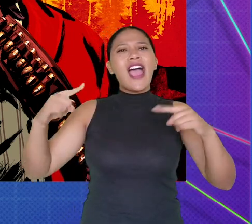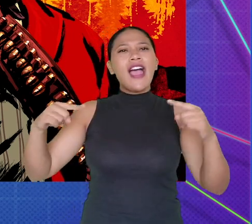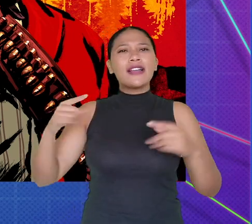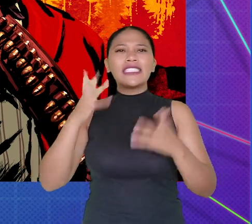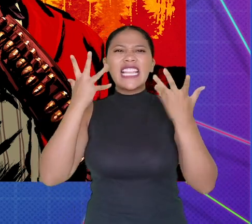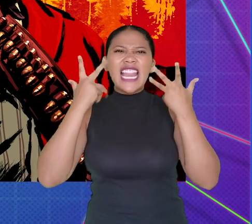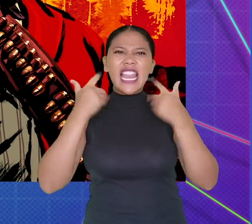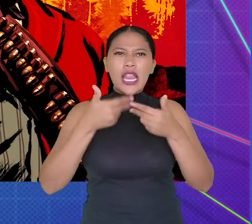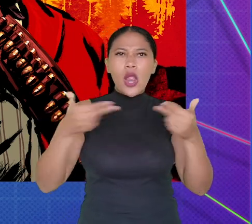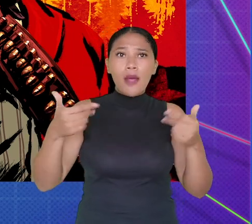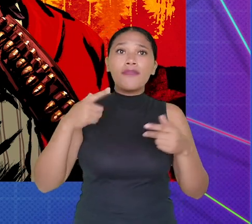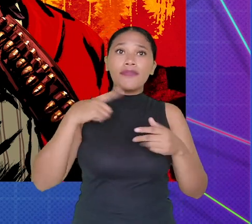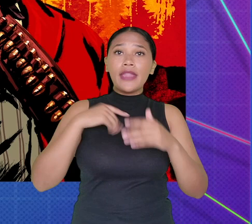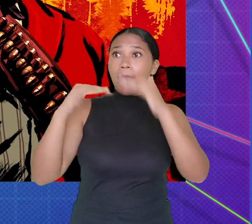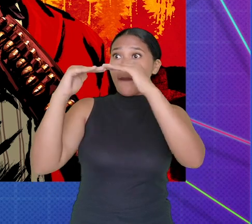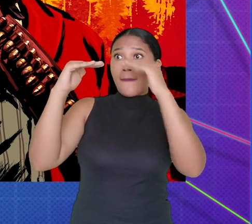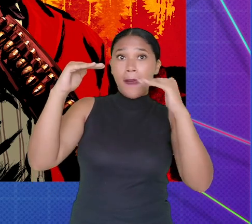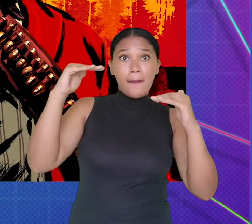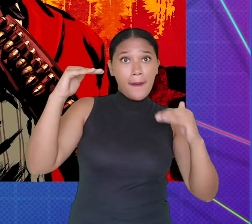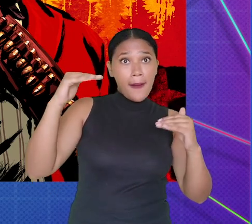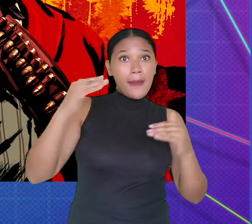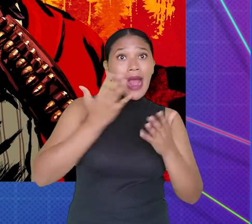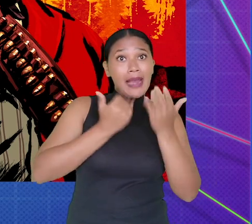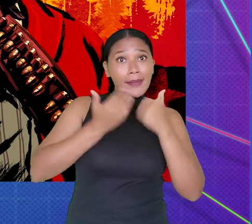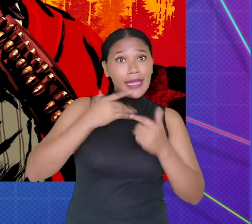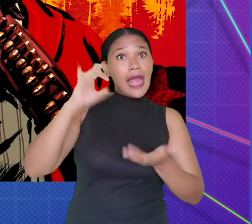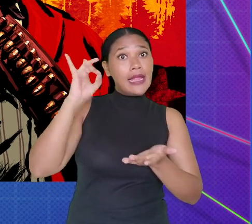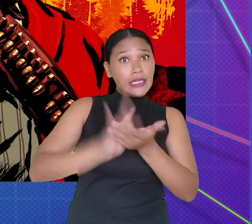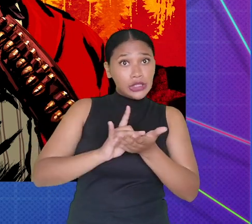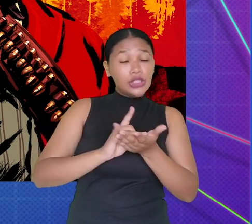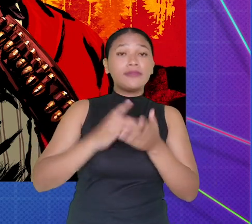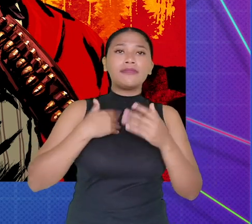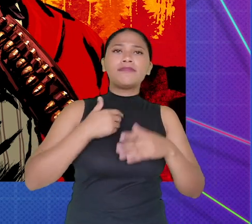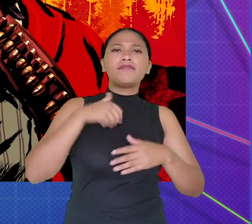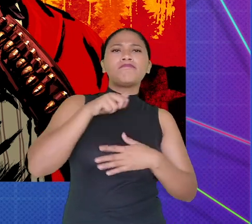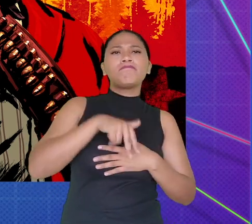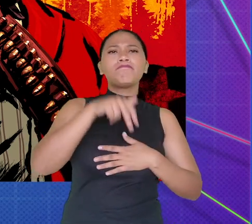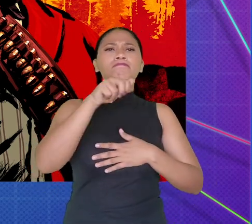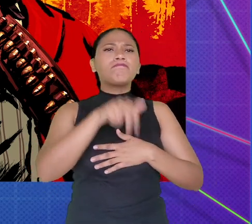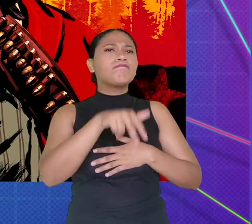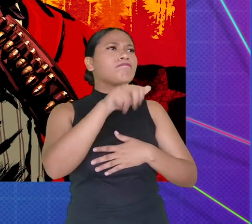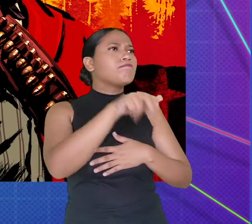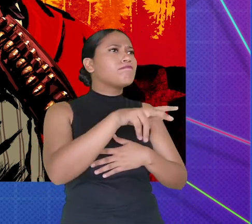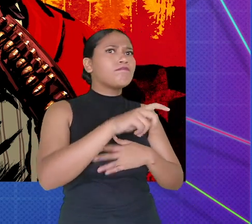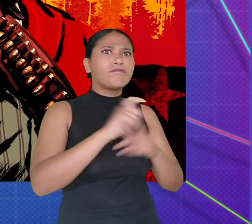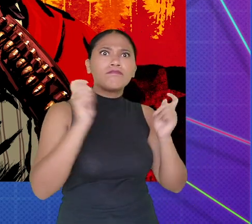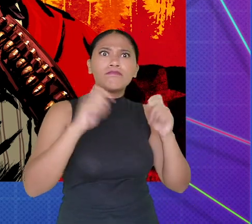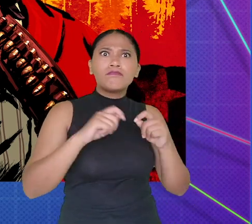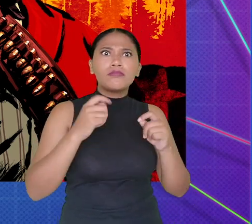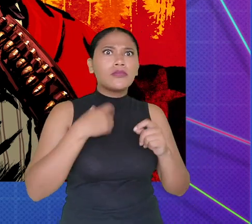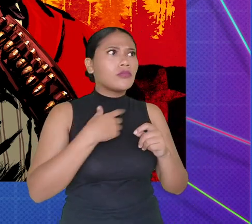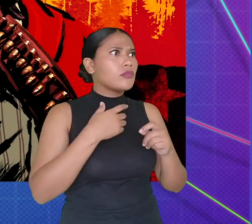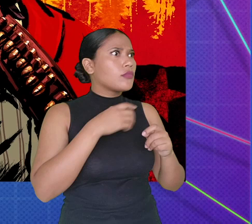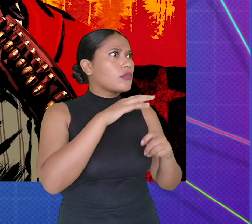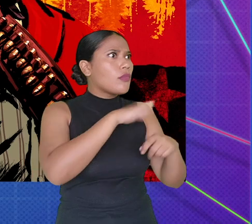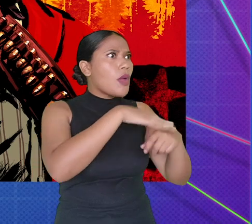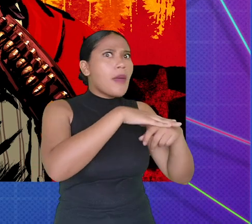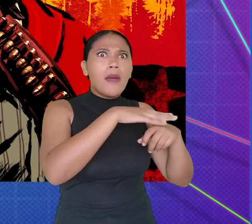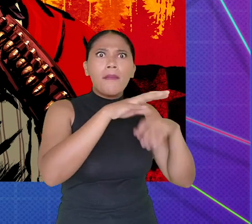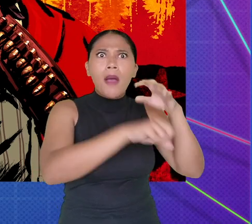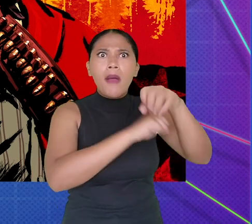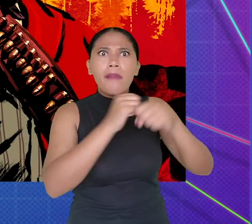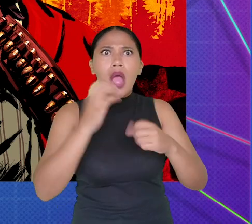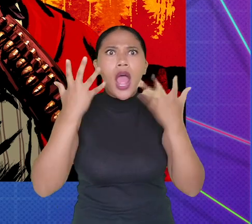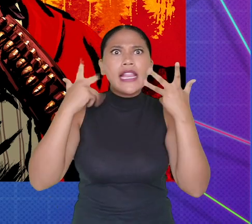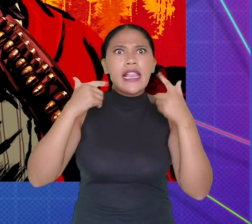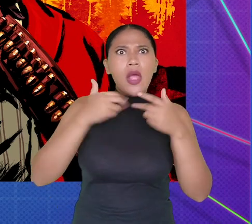variedade de animais que seguem uma cadeia alimentar realista. Enquanto o jogador caminha pelo mundo, é possível testemunhar animais